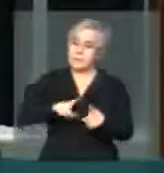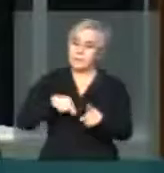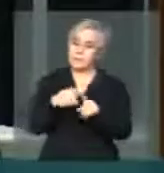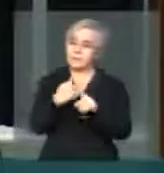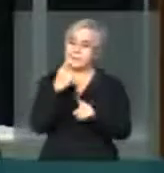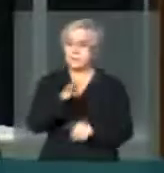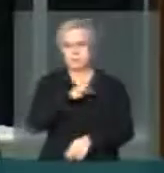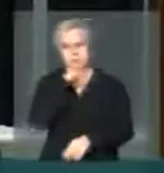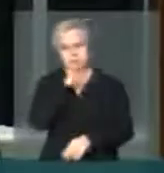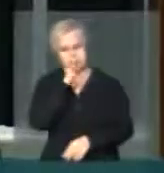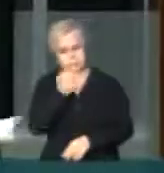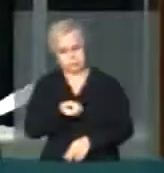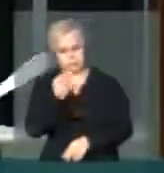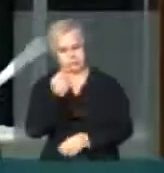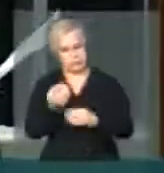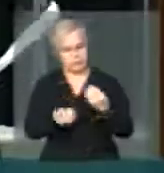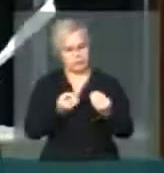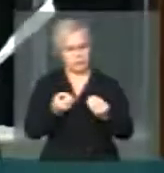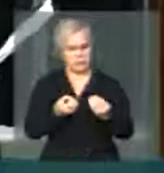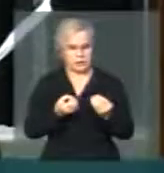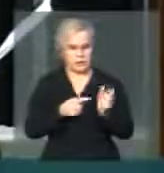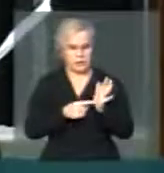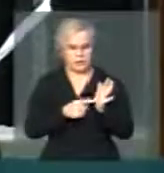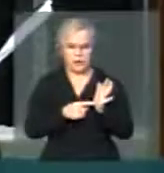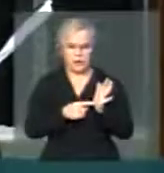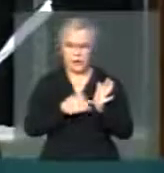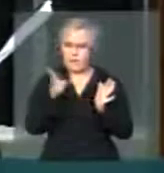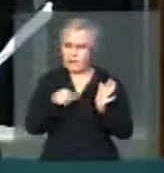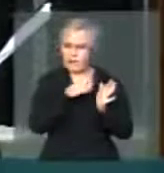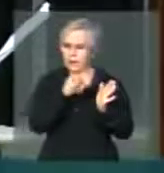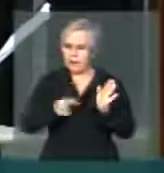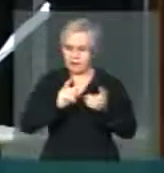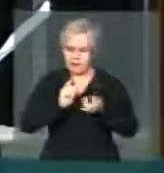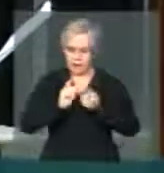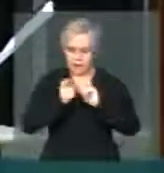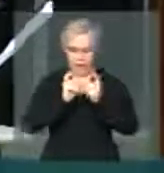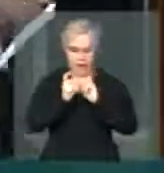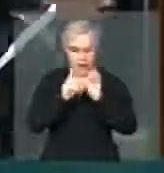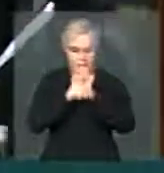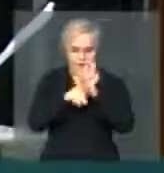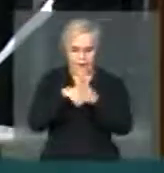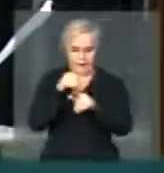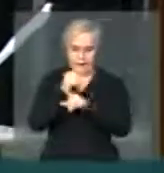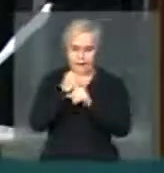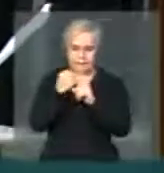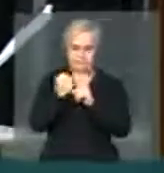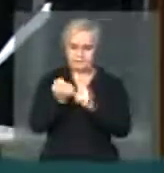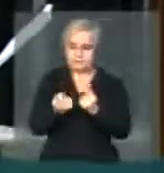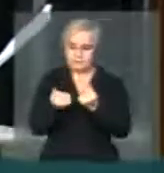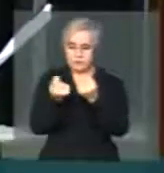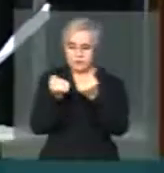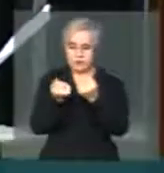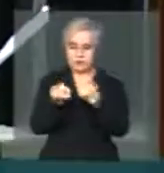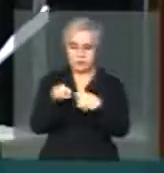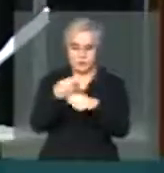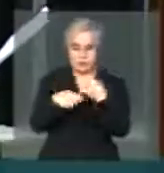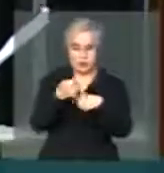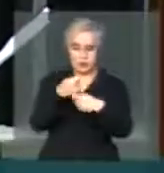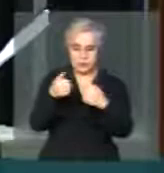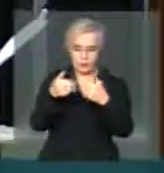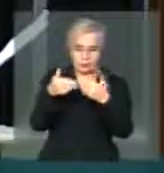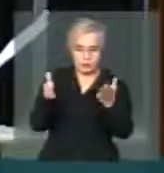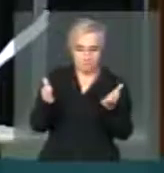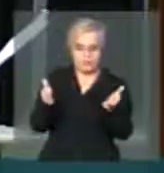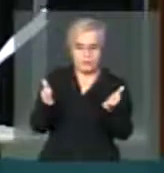que esse projeto levanta, é vedado aos administradores da sociedade de capital, economia mista de